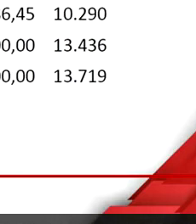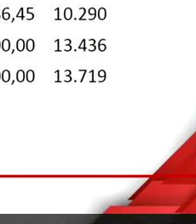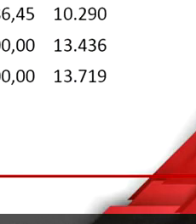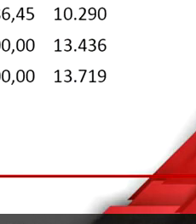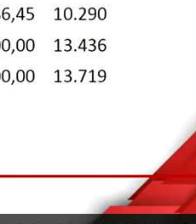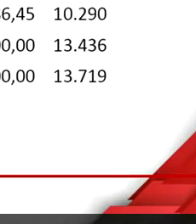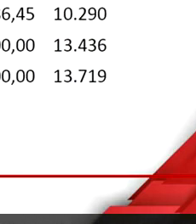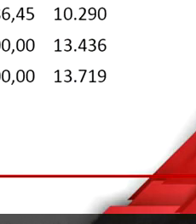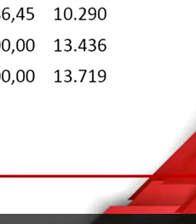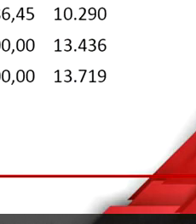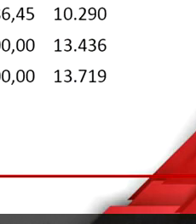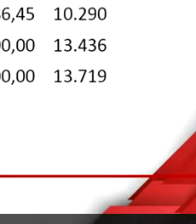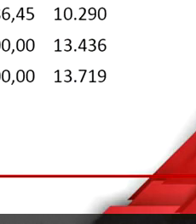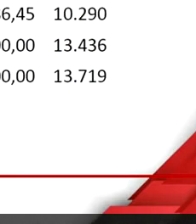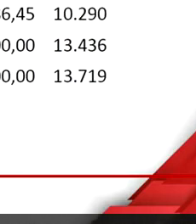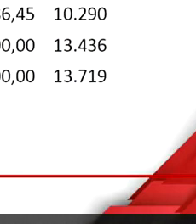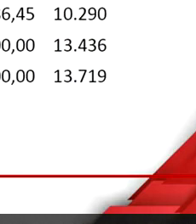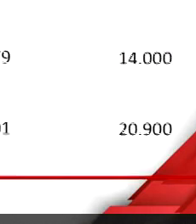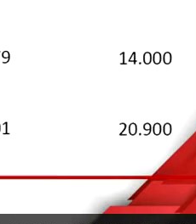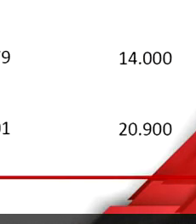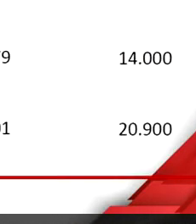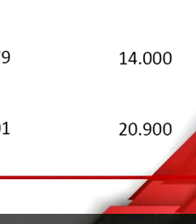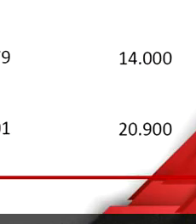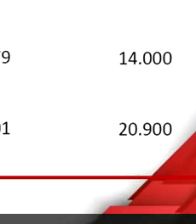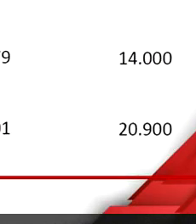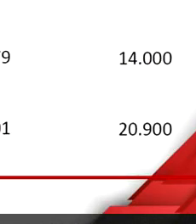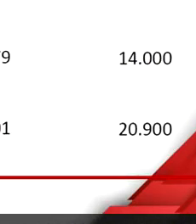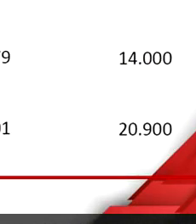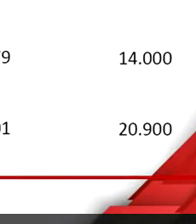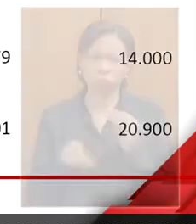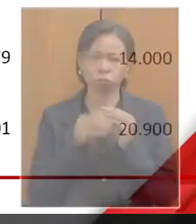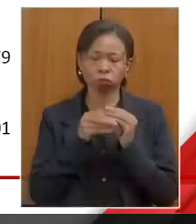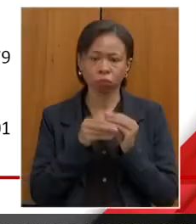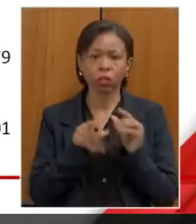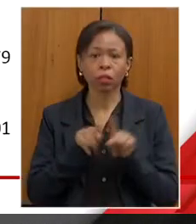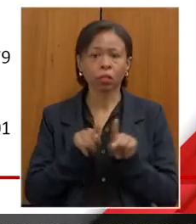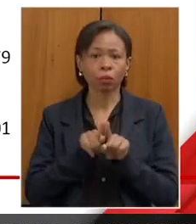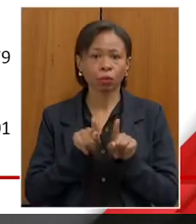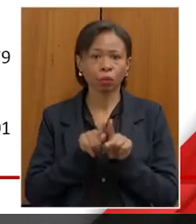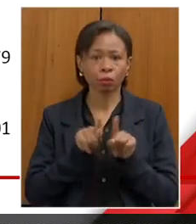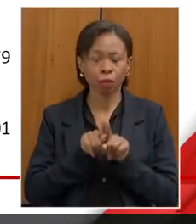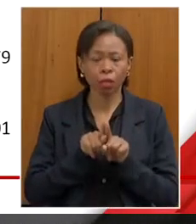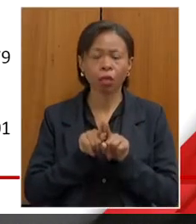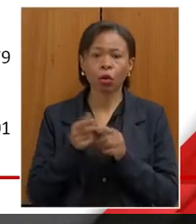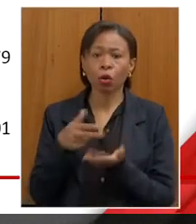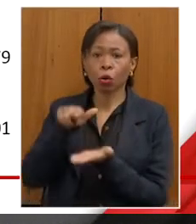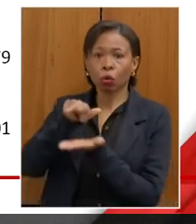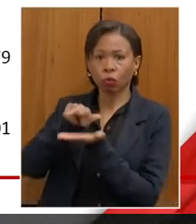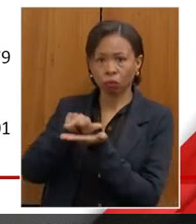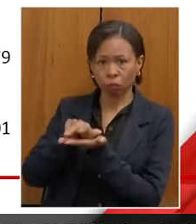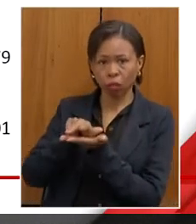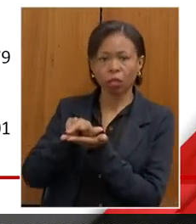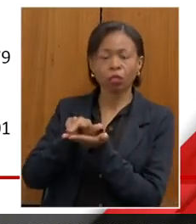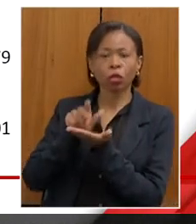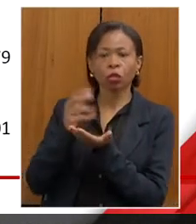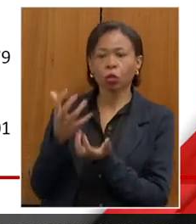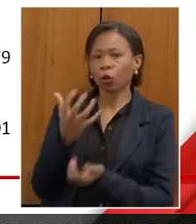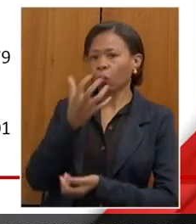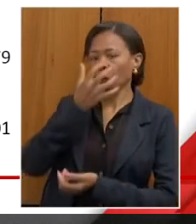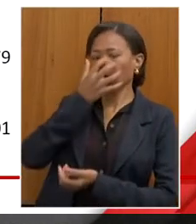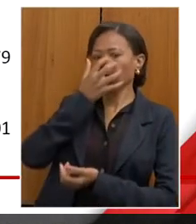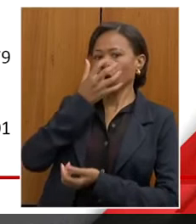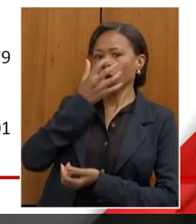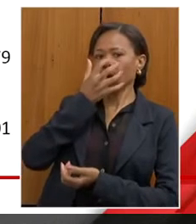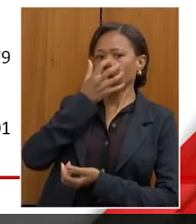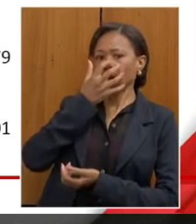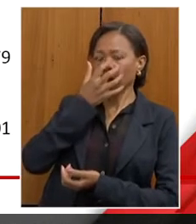de acréscimo. Pode passar? Da mesma forma, o leito de suporte ventilatório, só em abril mais de R$ milhões e em maio mais de R$